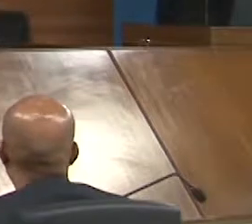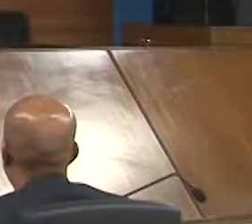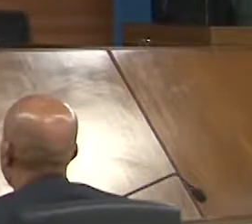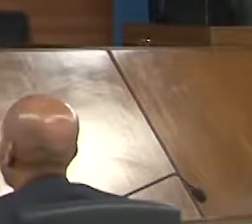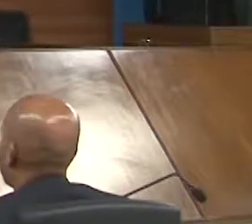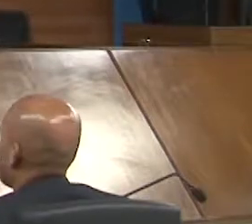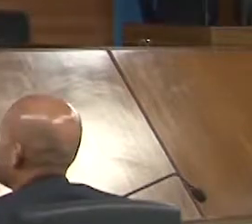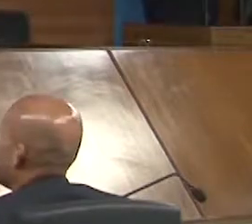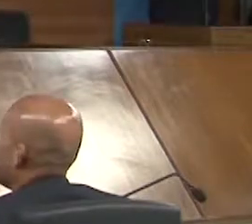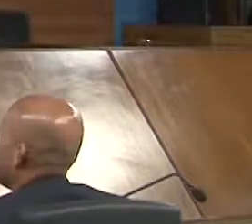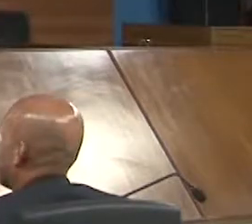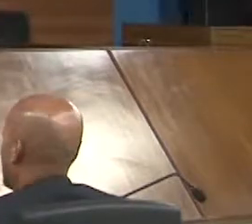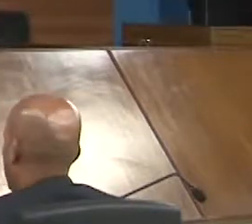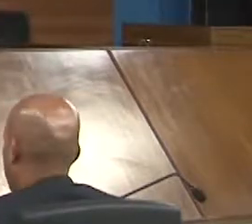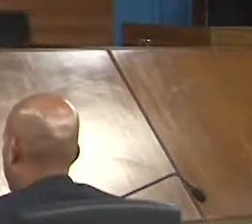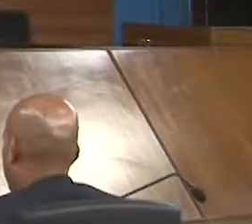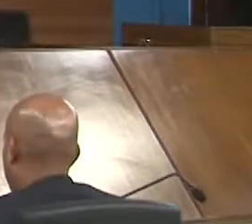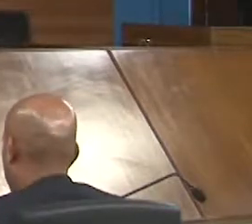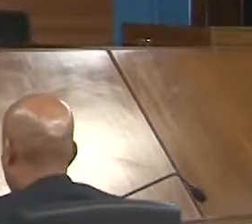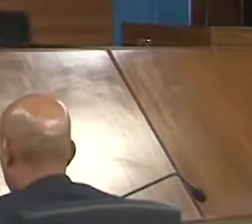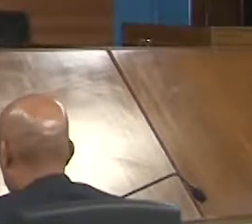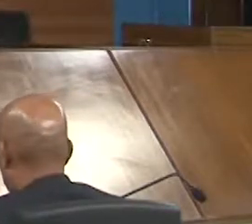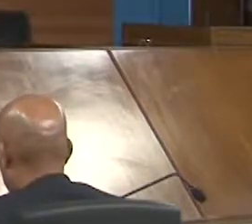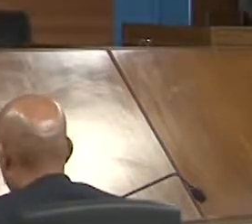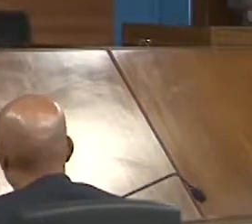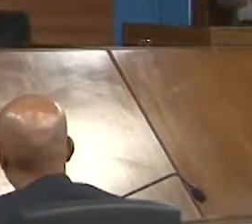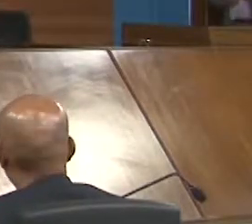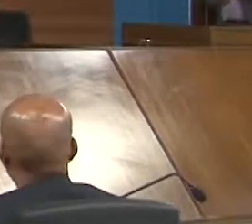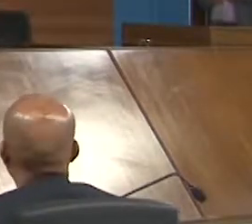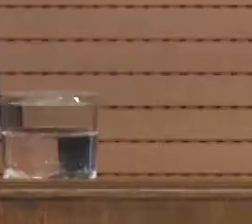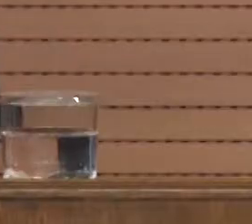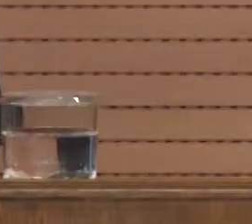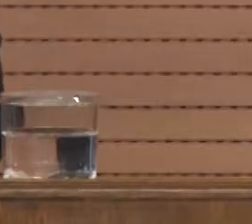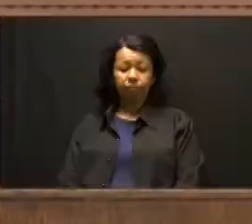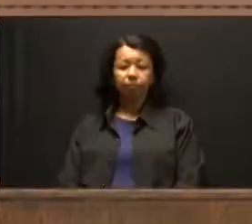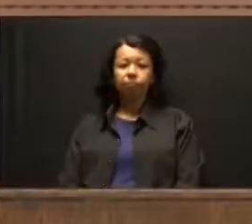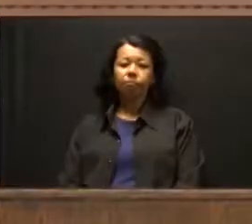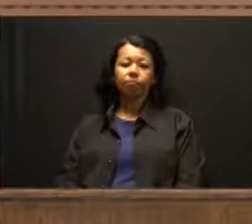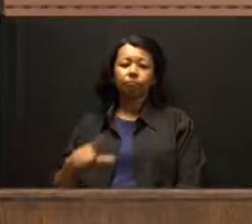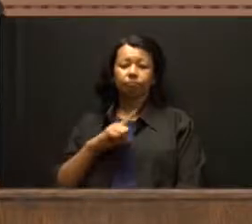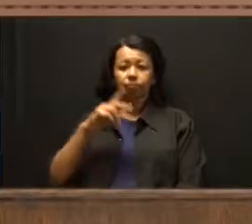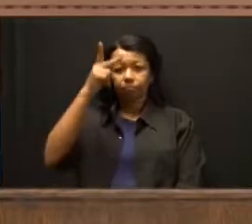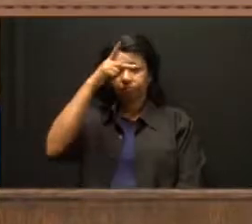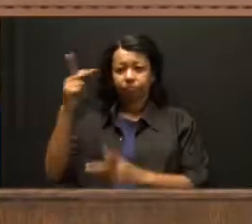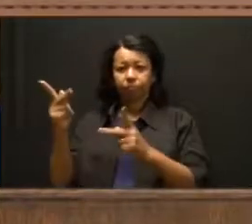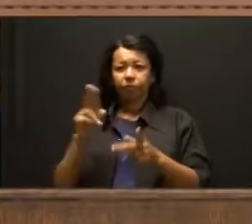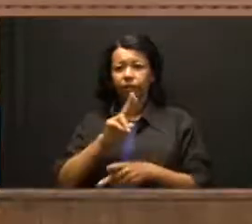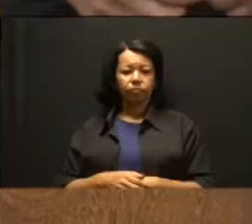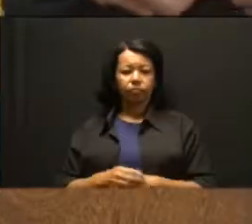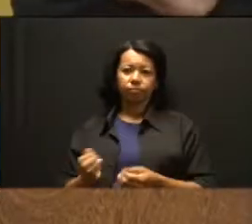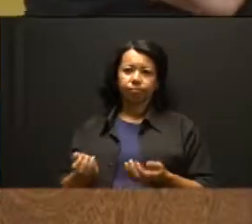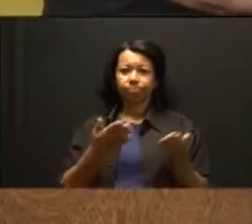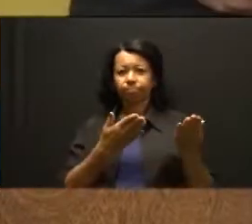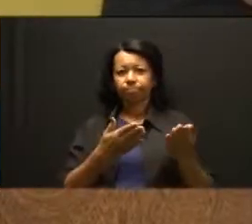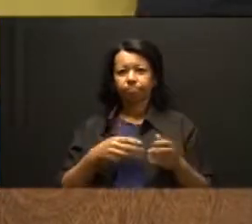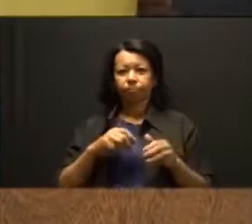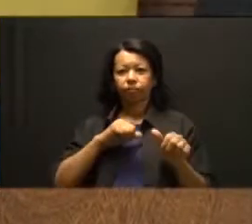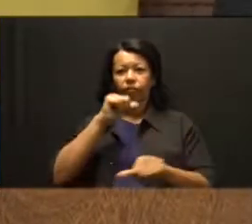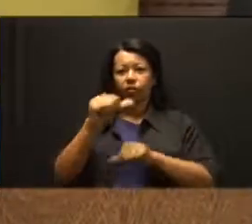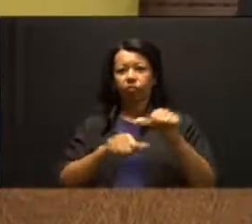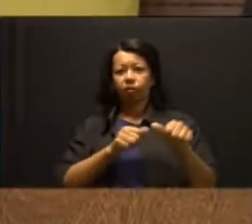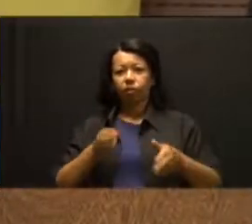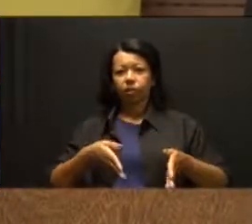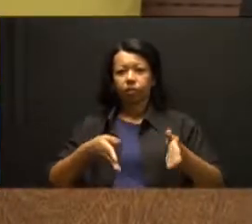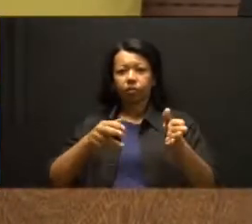A 13ª sessão ordinária realizada no plenário da Câmara Municipal de Cubatão tinha apenas um item na pauta: o projeto